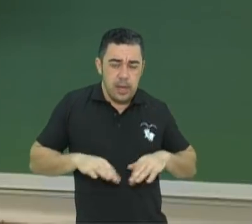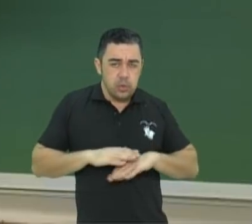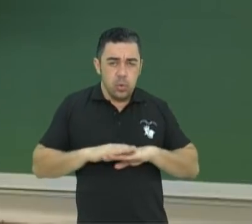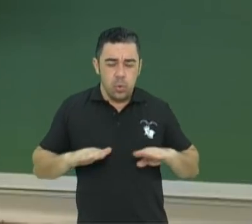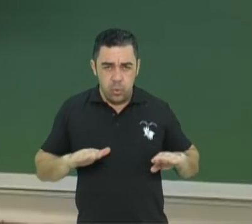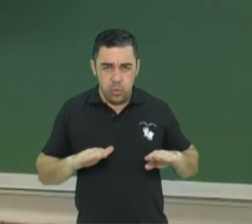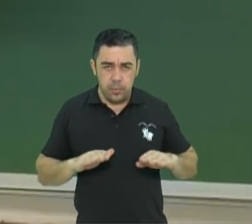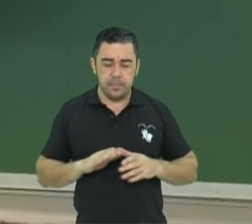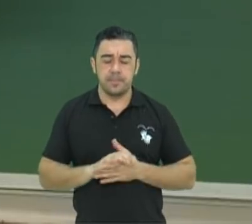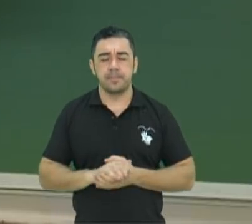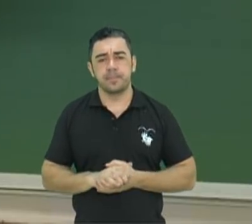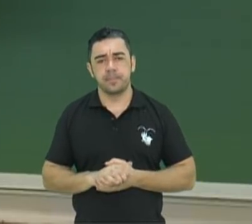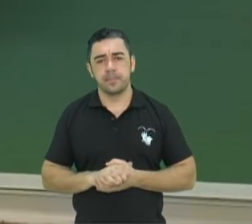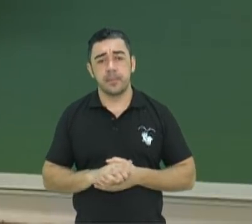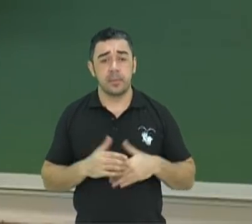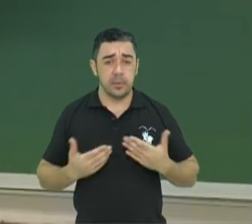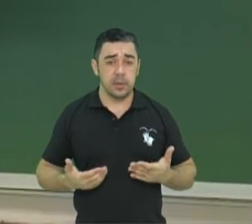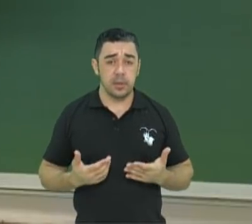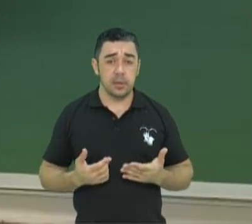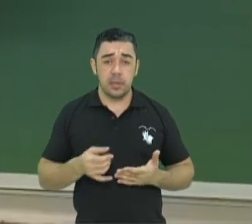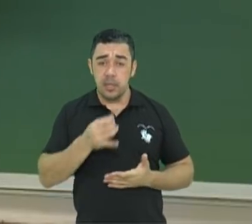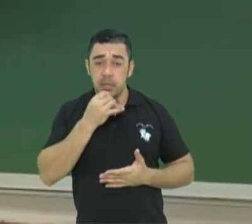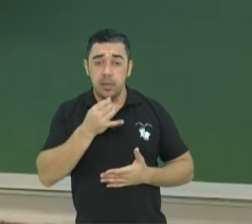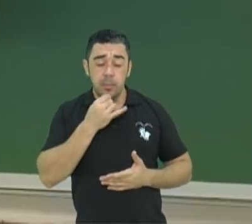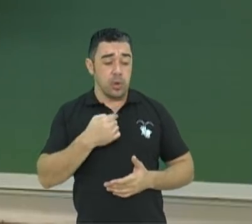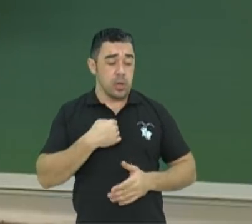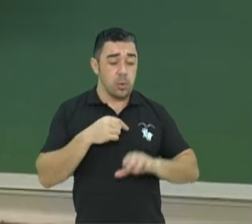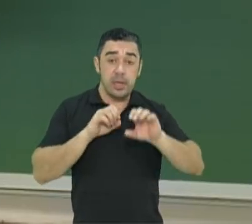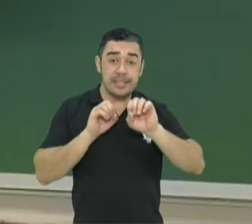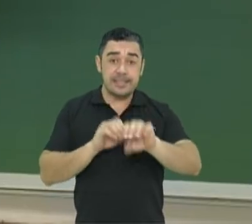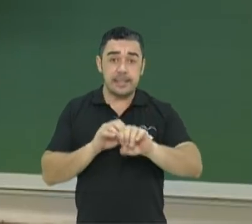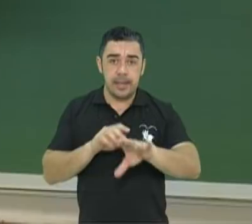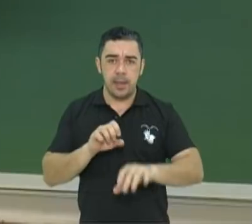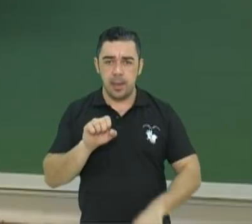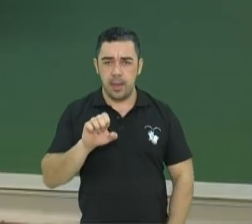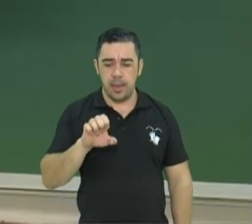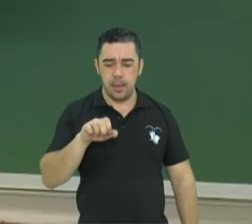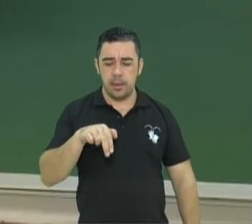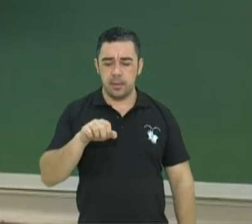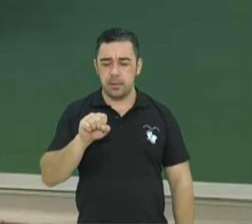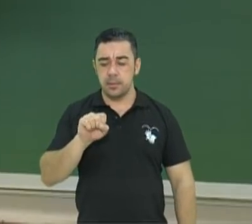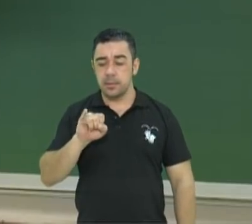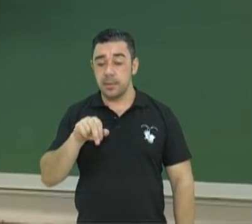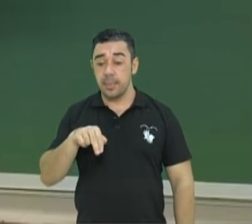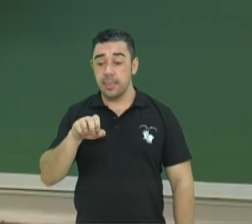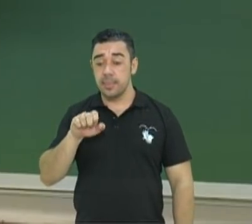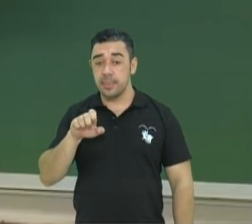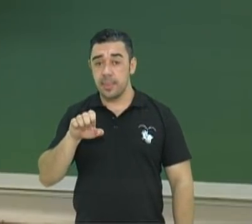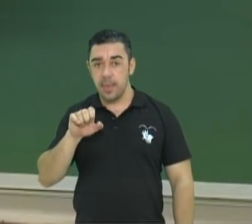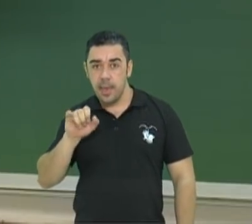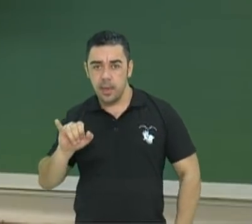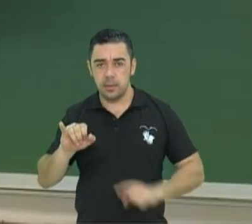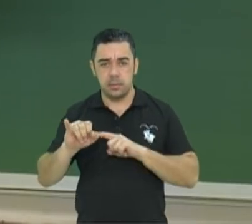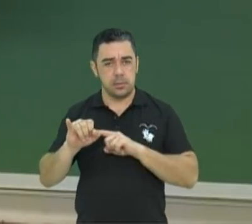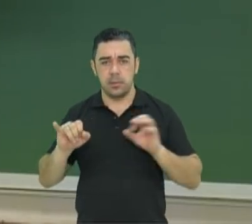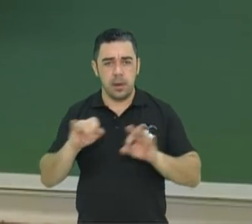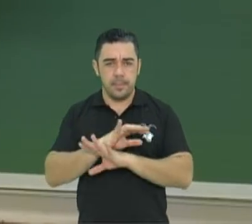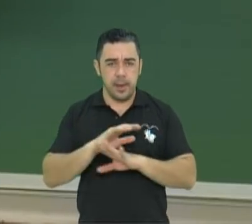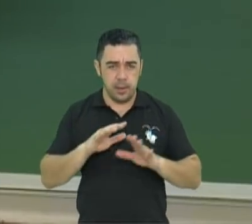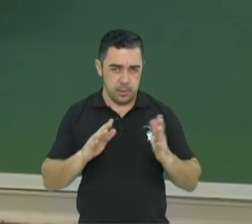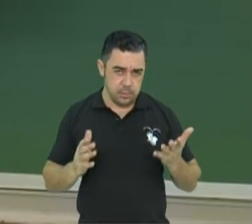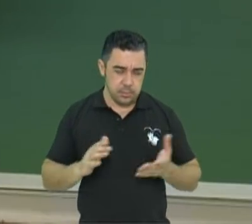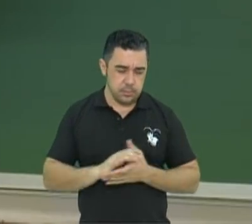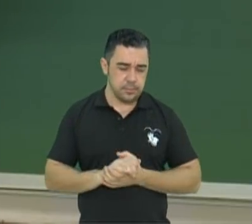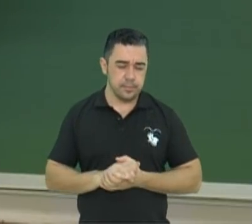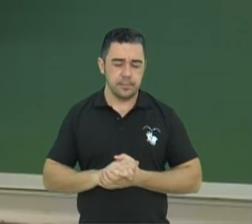concluídos, certo? Então, eu ensinei vocês, certo? Então, a ação está concluída,